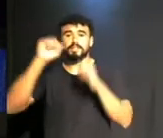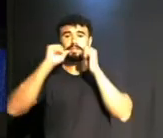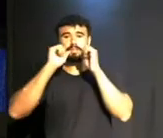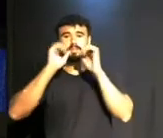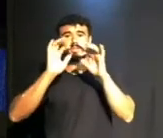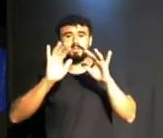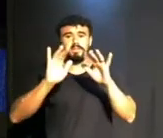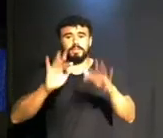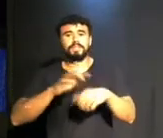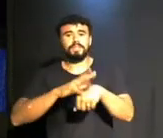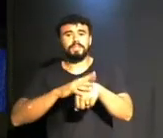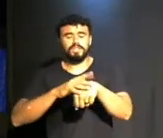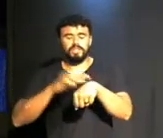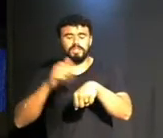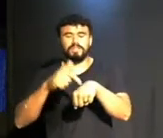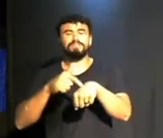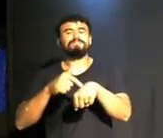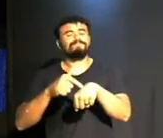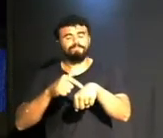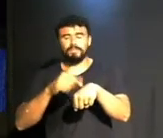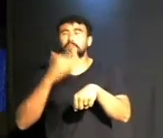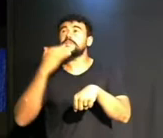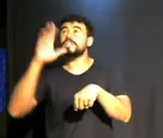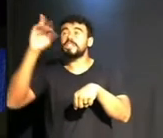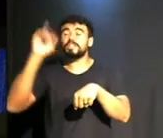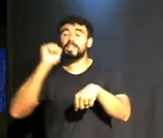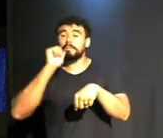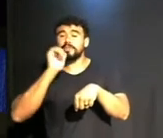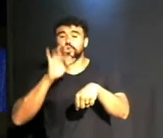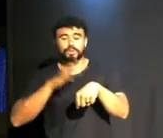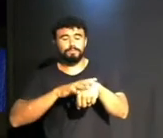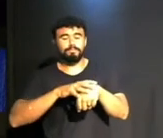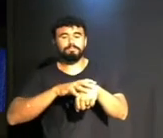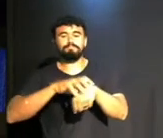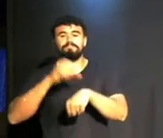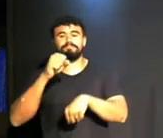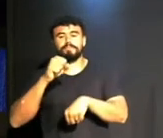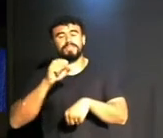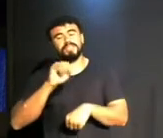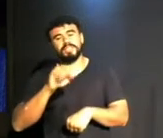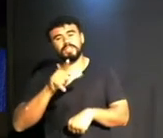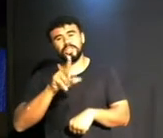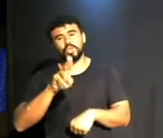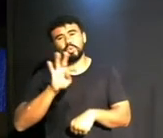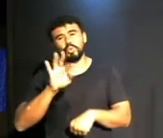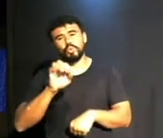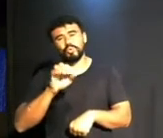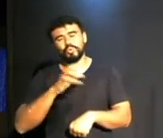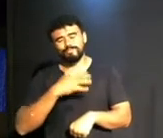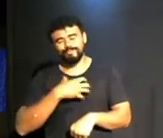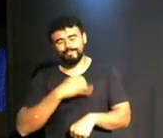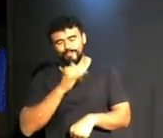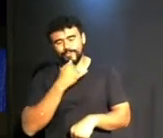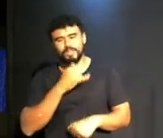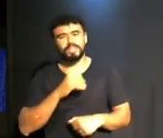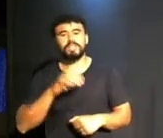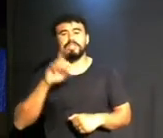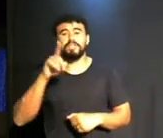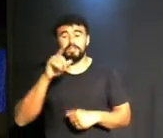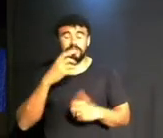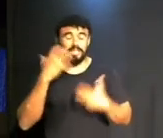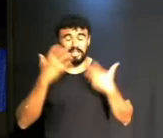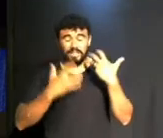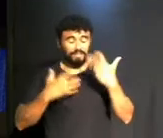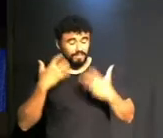sobre aqueles que enfermos estão quero liberar o cuidado do céu sobre aqueles que de luto então o cuidado do céu para você que está